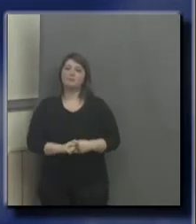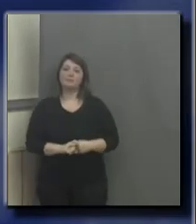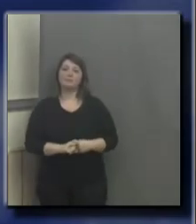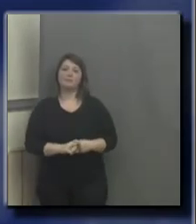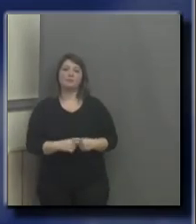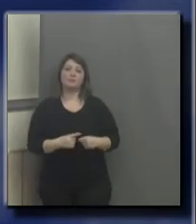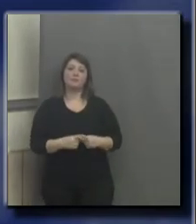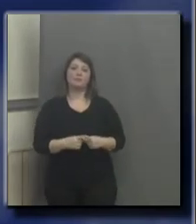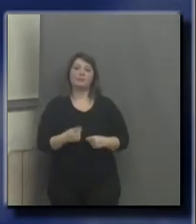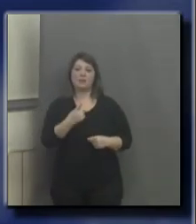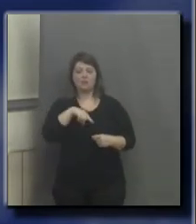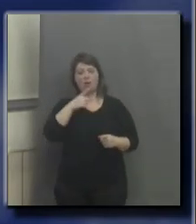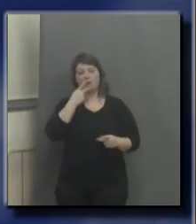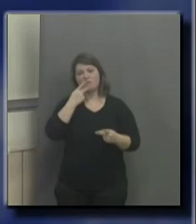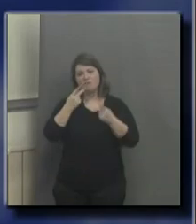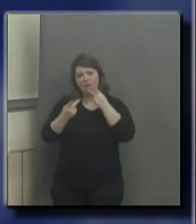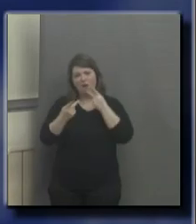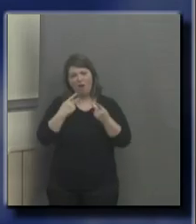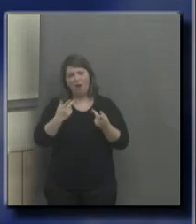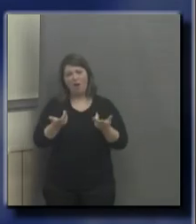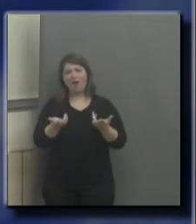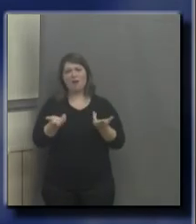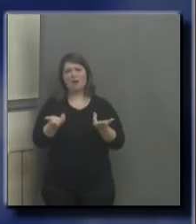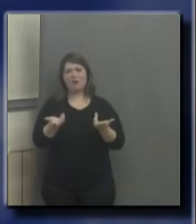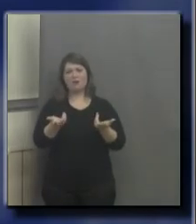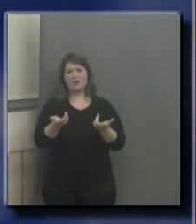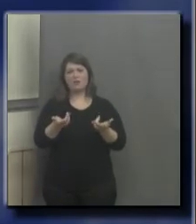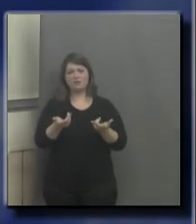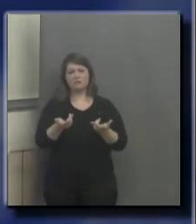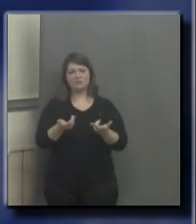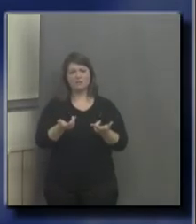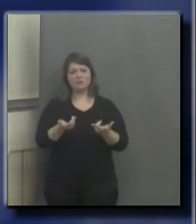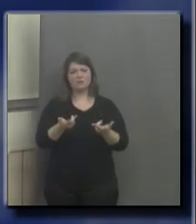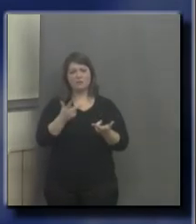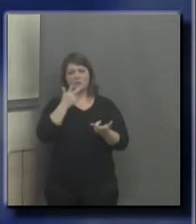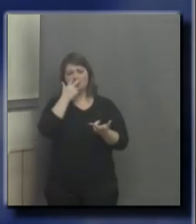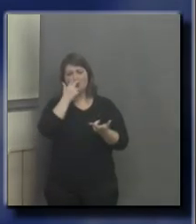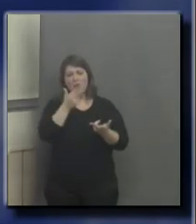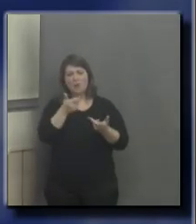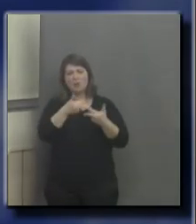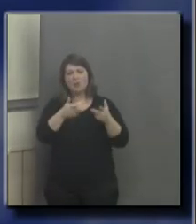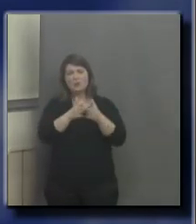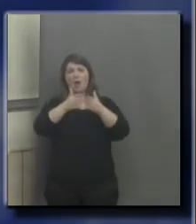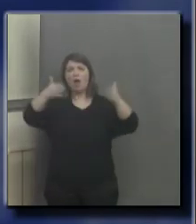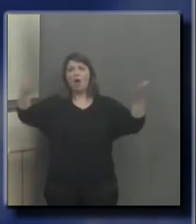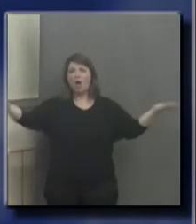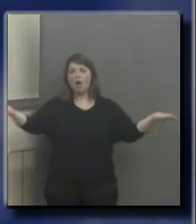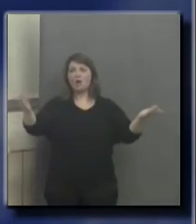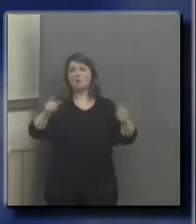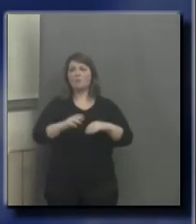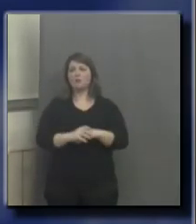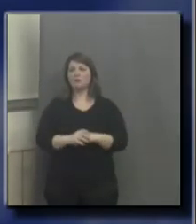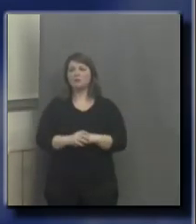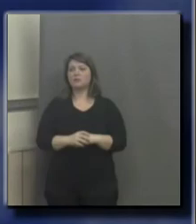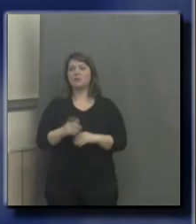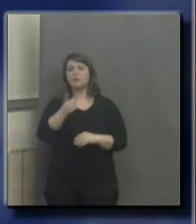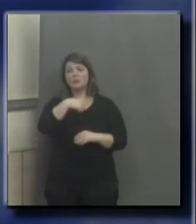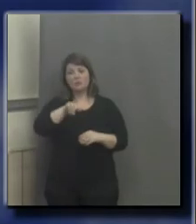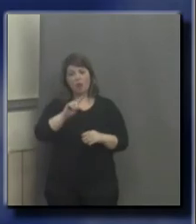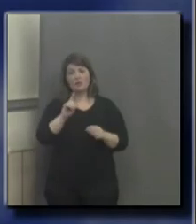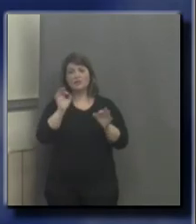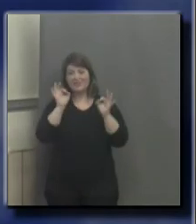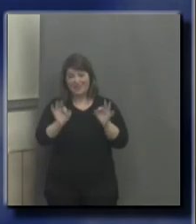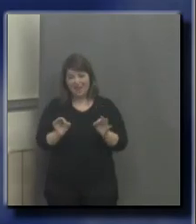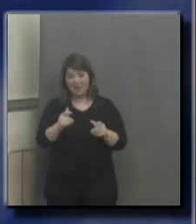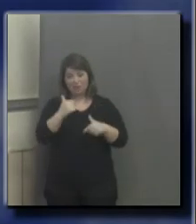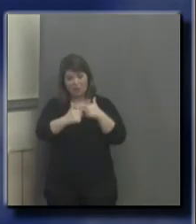quando a gente fala em questões mais fundantes, mais amplas, mais qualitativas, na